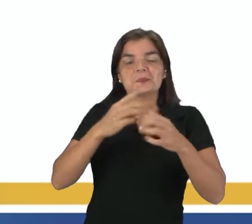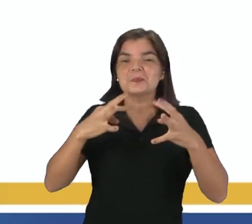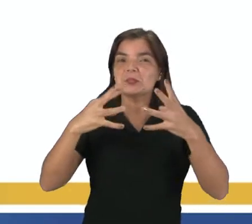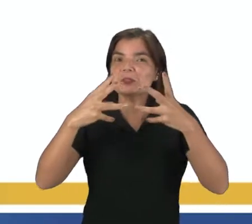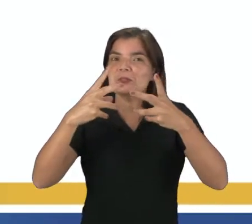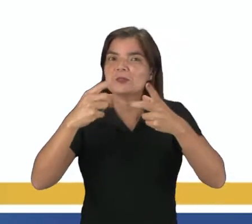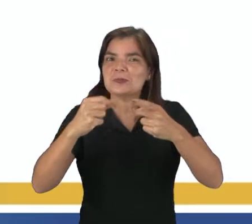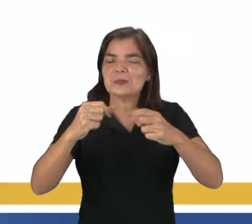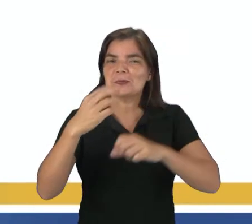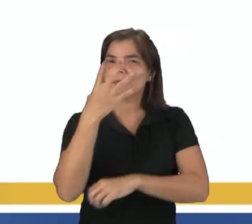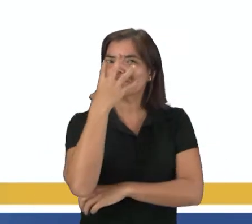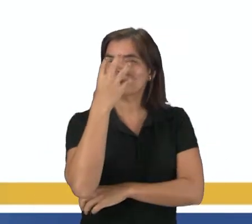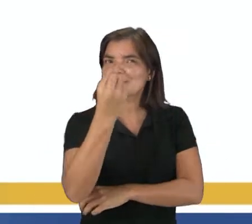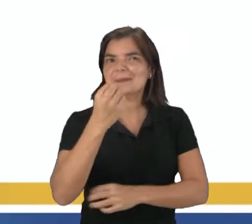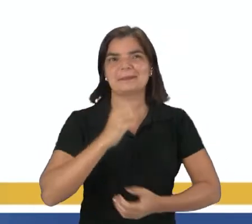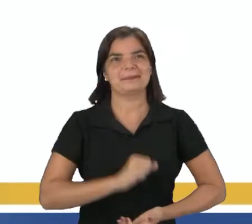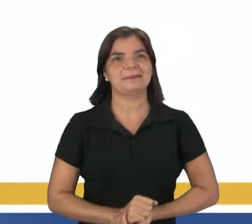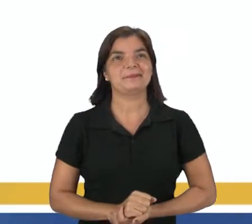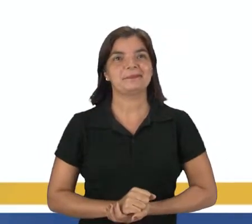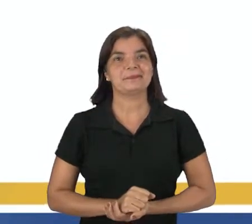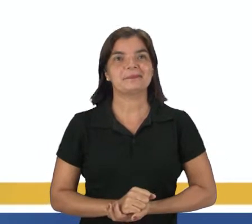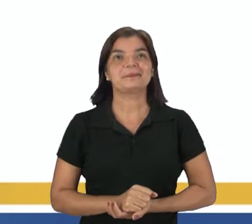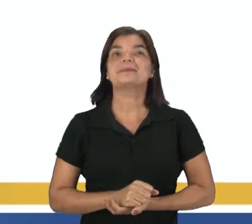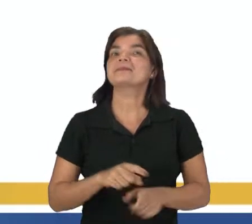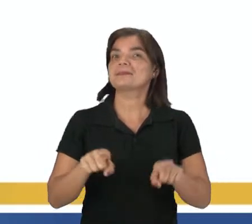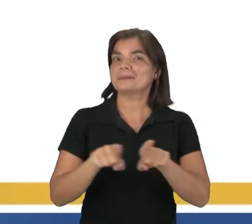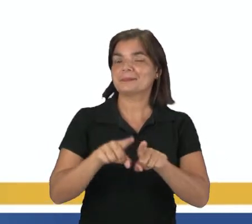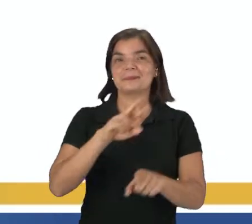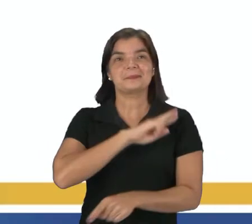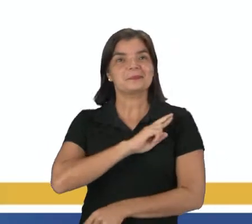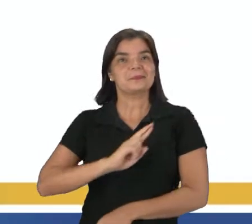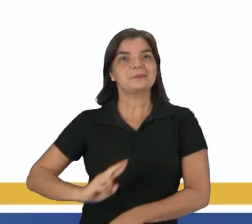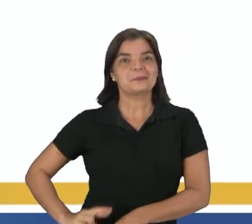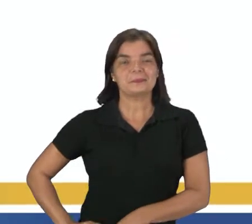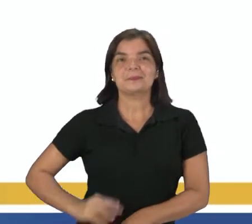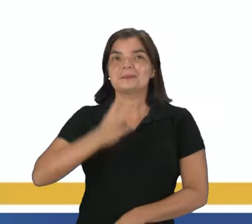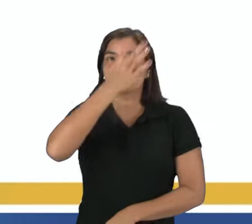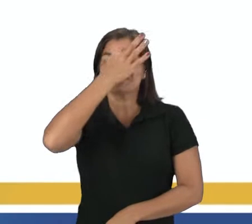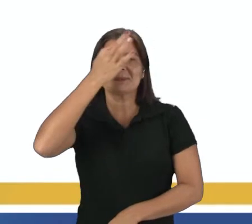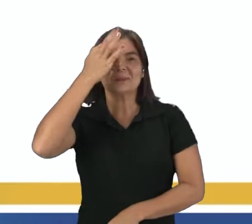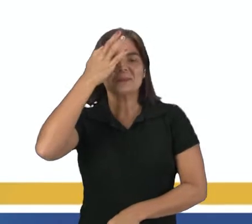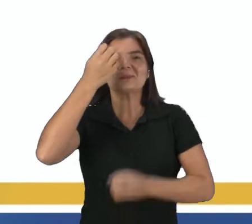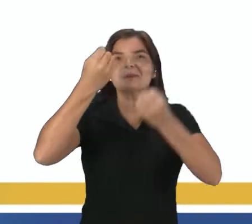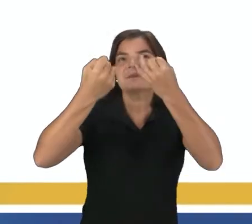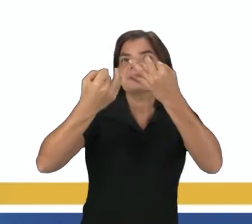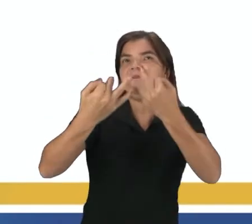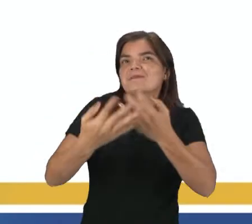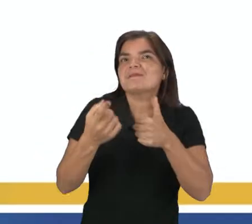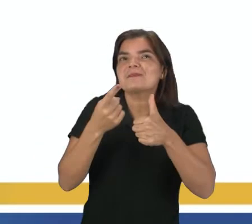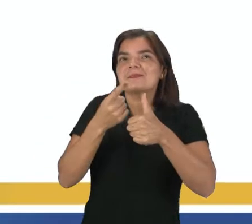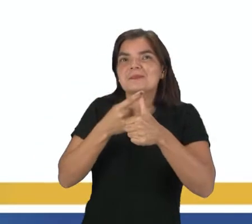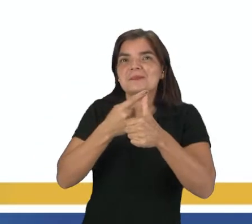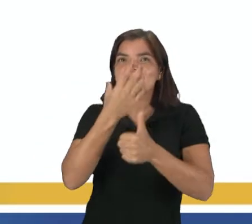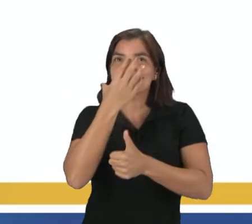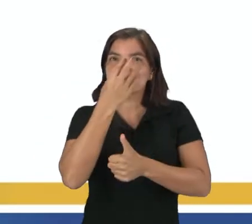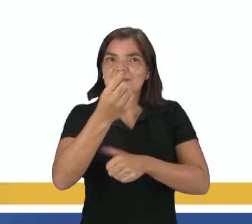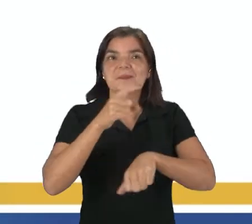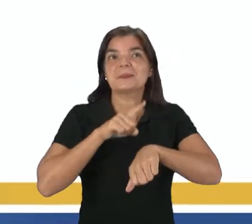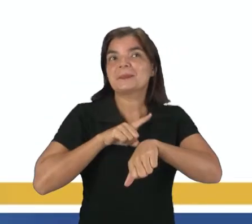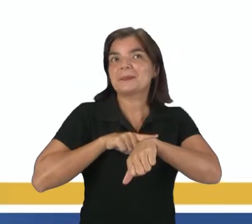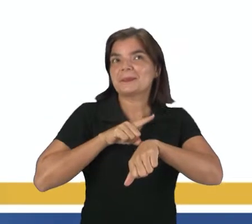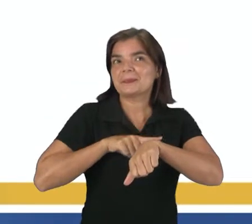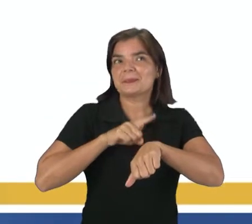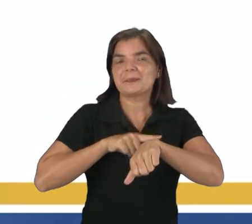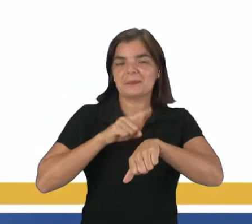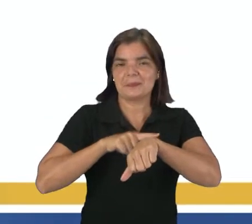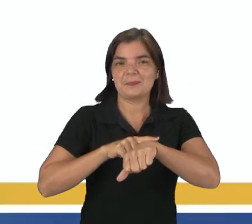todas as câmeras? Na obra A República, o filósofo descreve os princípios da